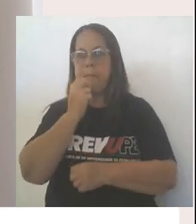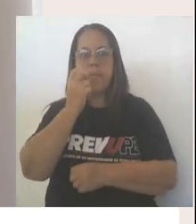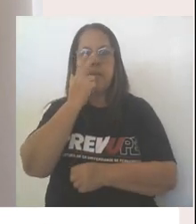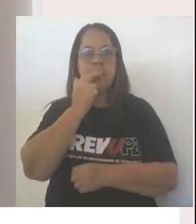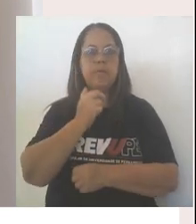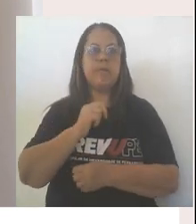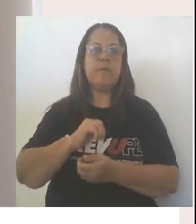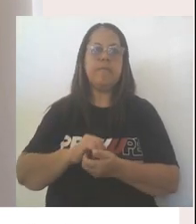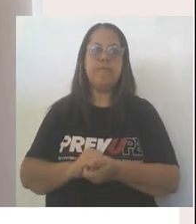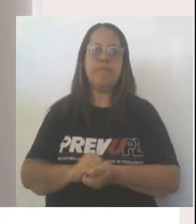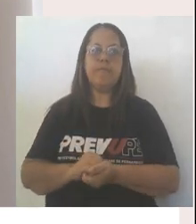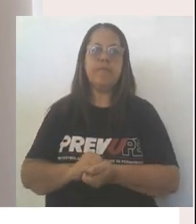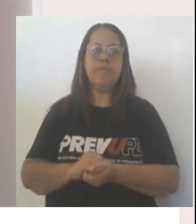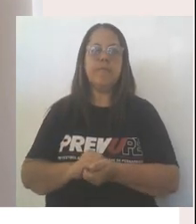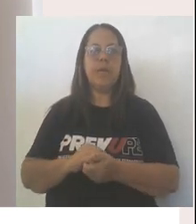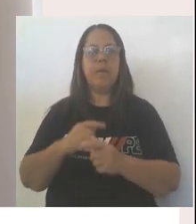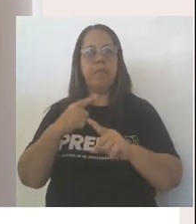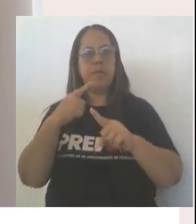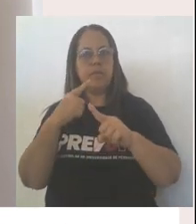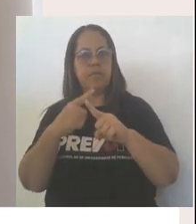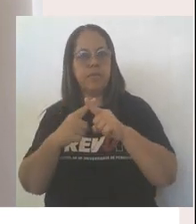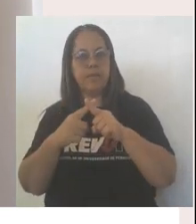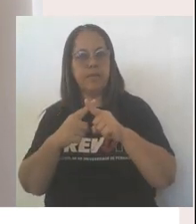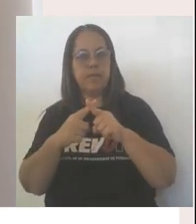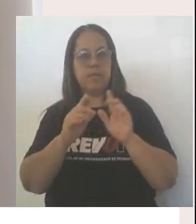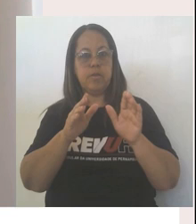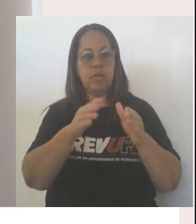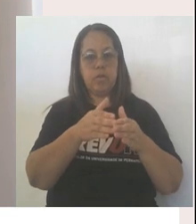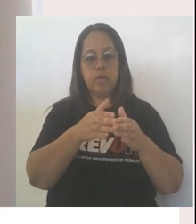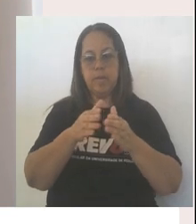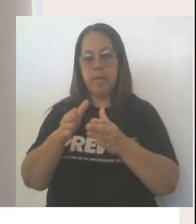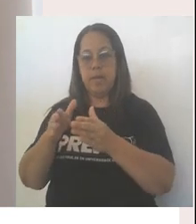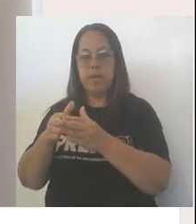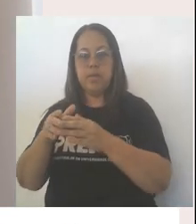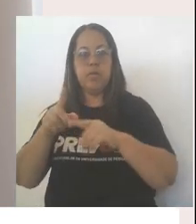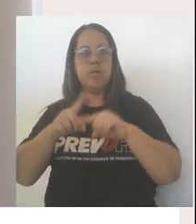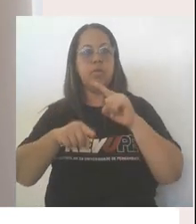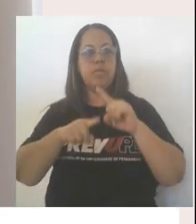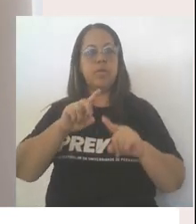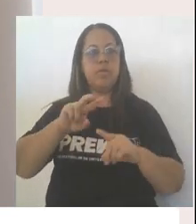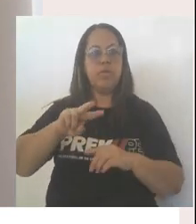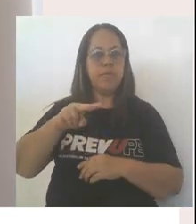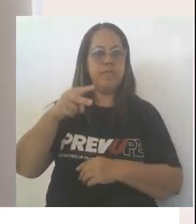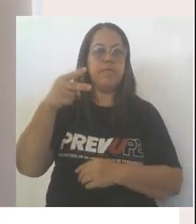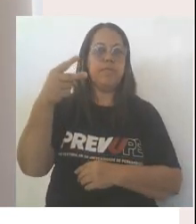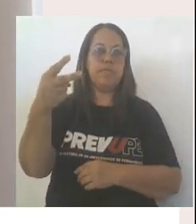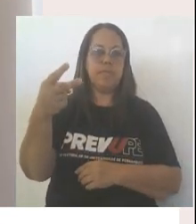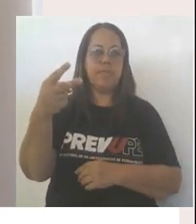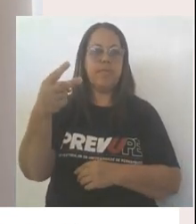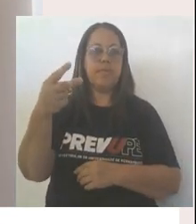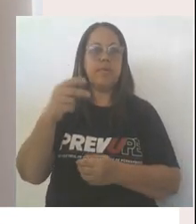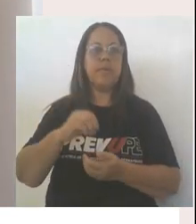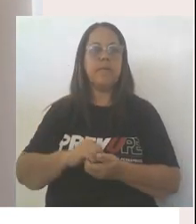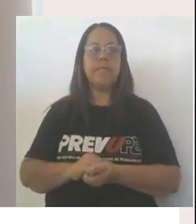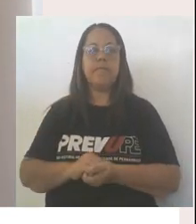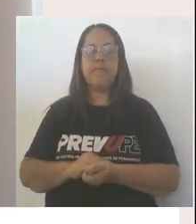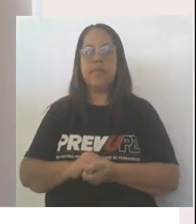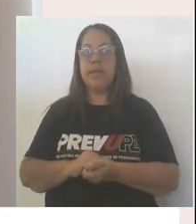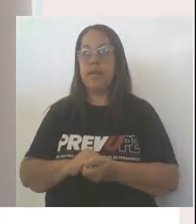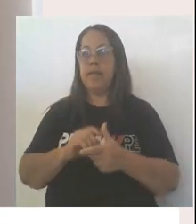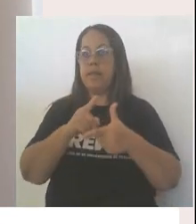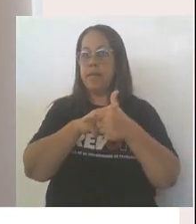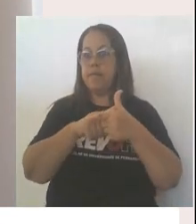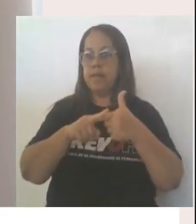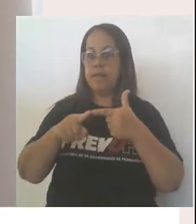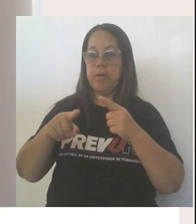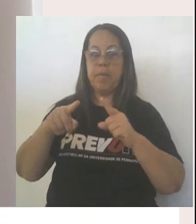de equilíbrio. Multiplicação das concentrações dos produtos elevados aos coeficientes estequiométricos dividida